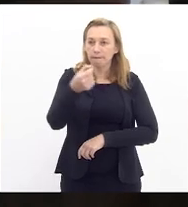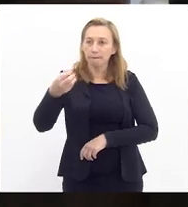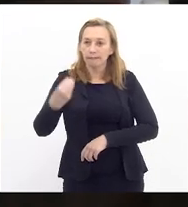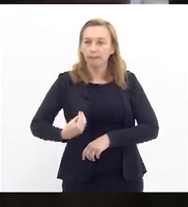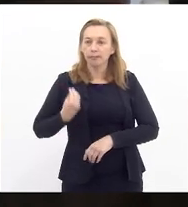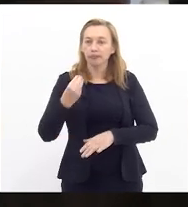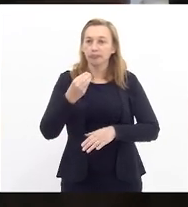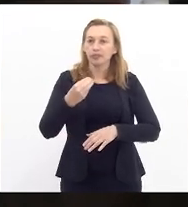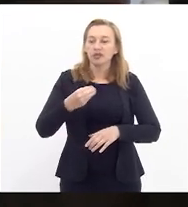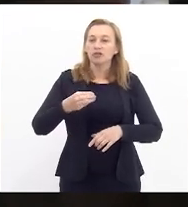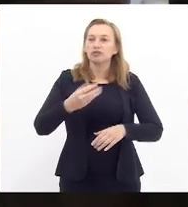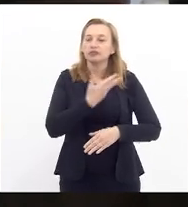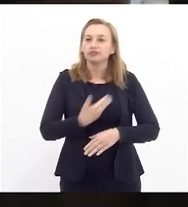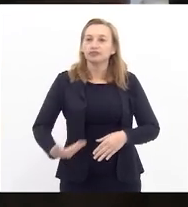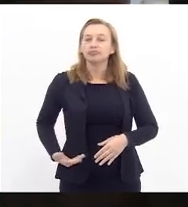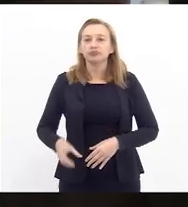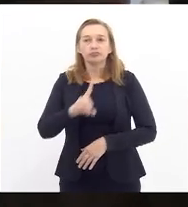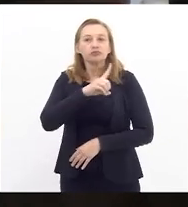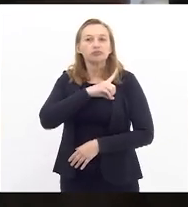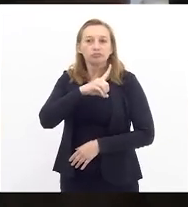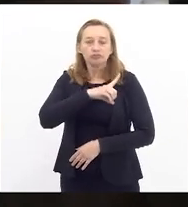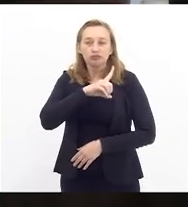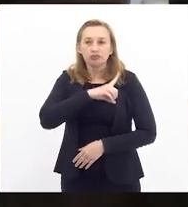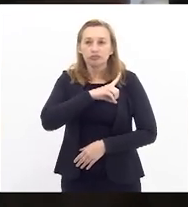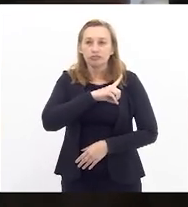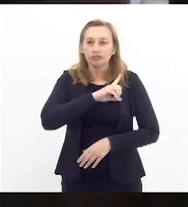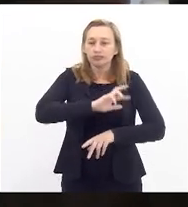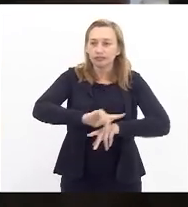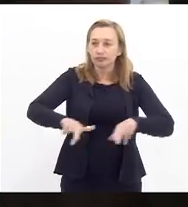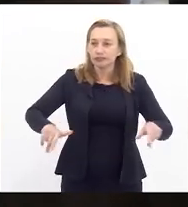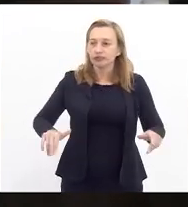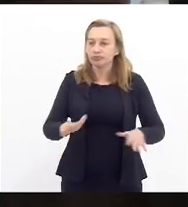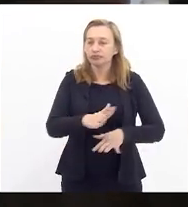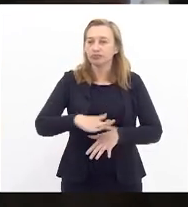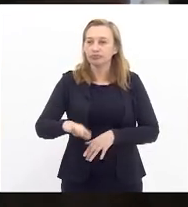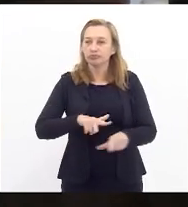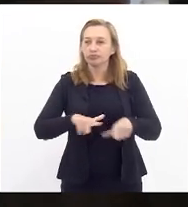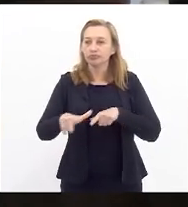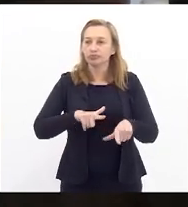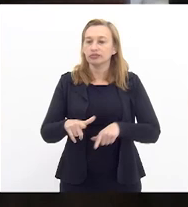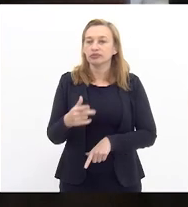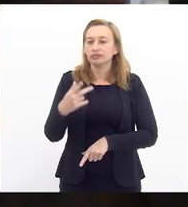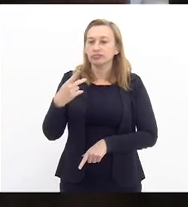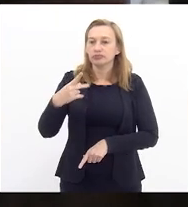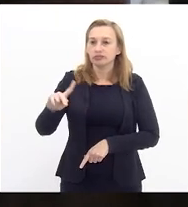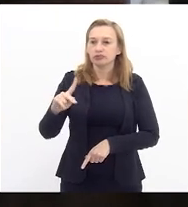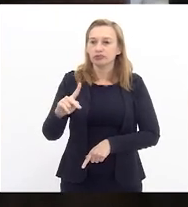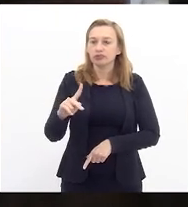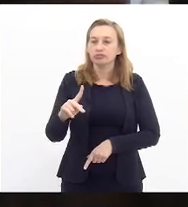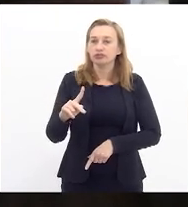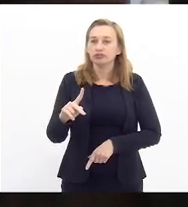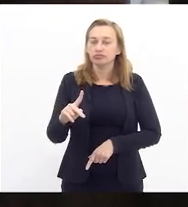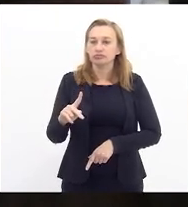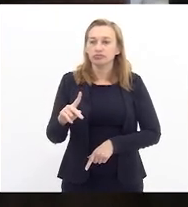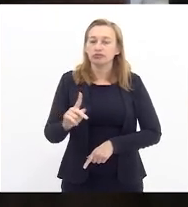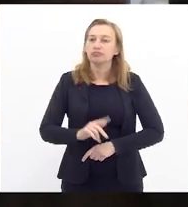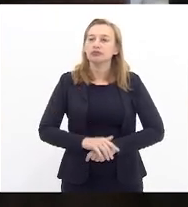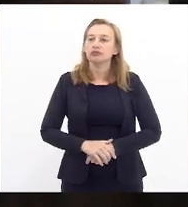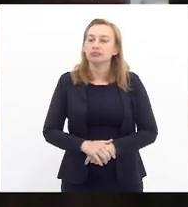da função de delegado, com atuação em diversas áreas, bem como na sua performance